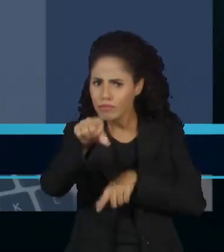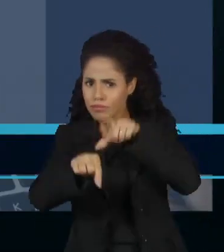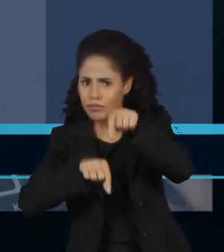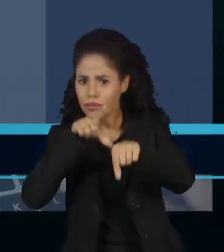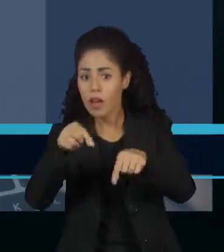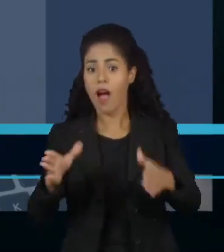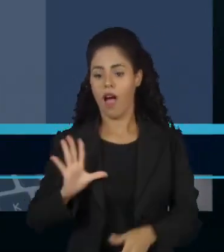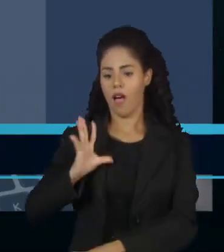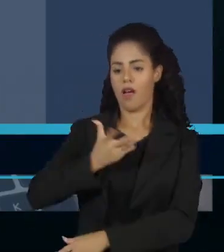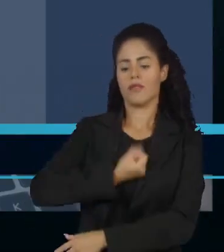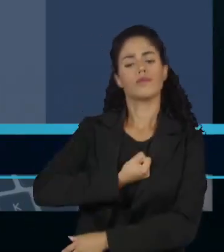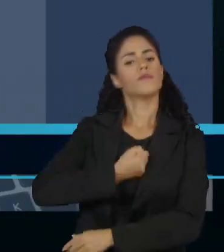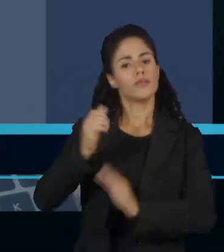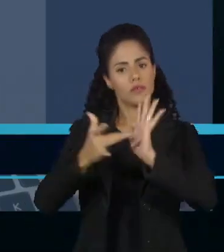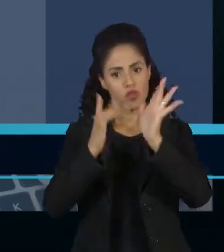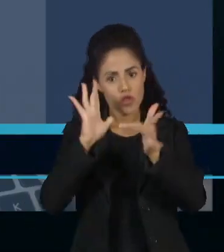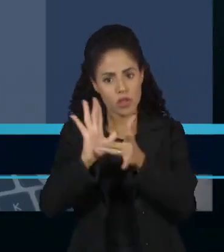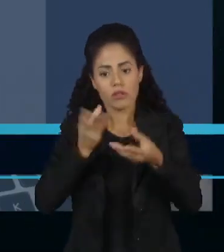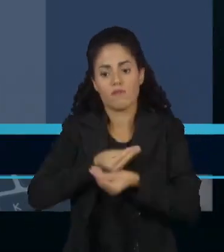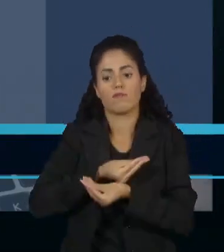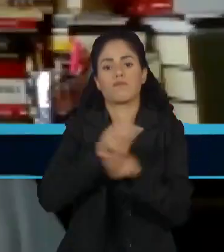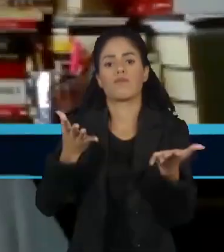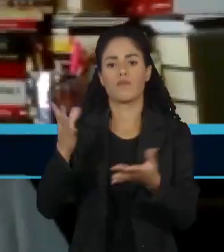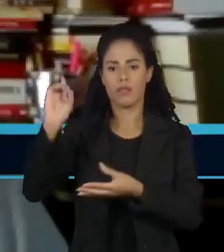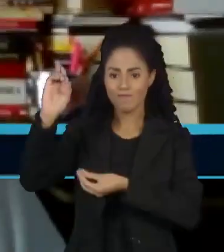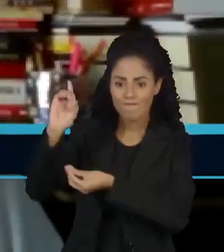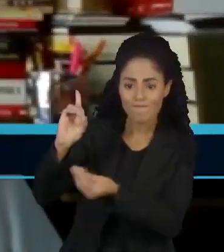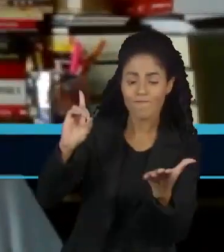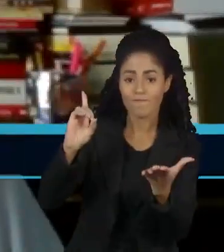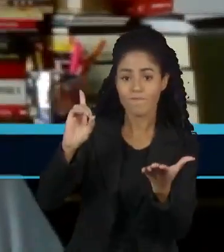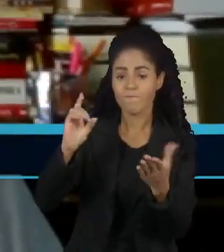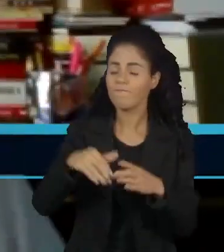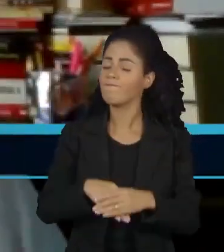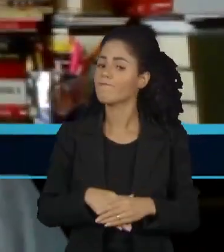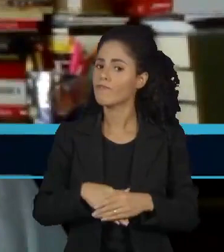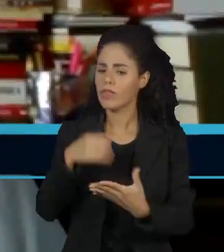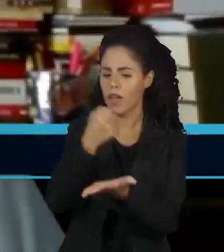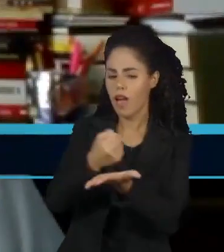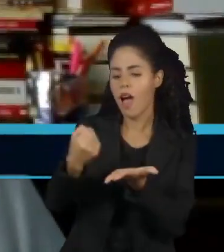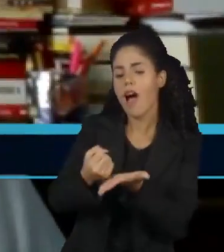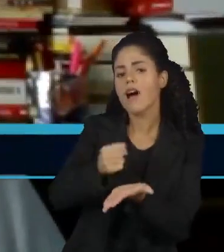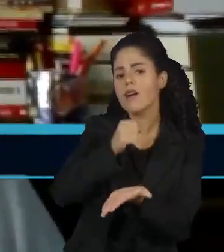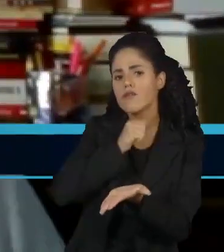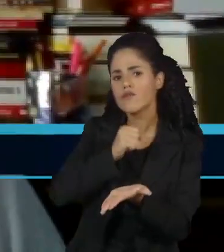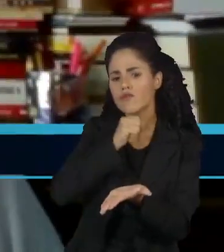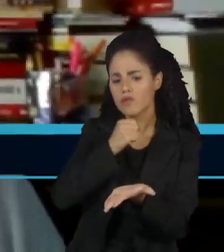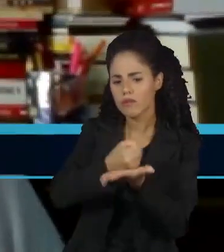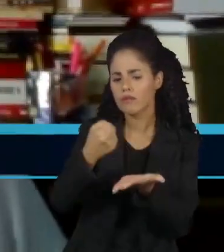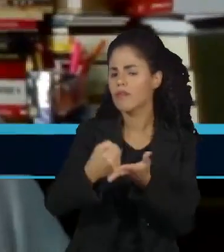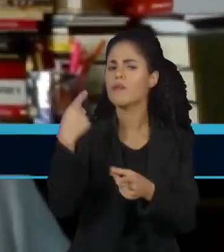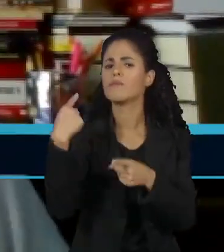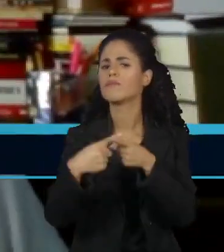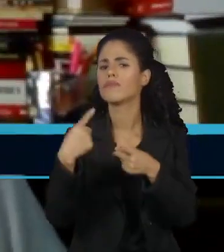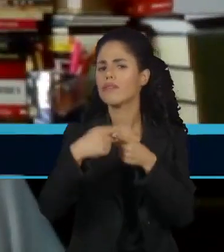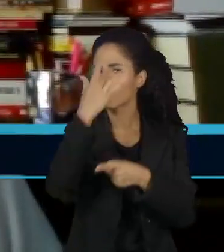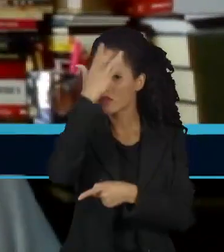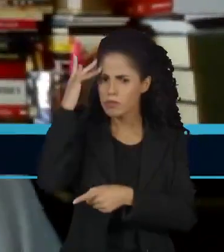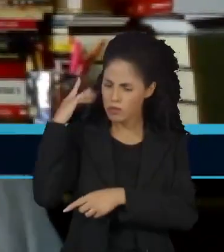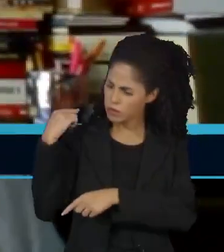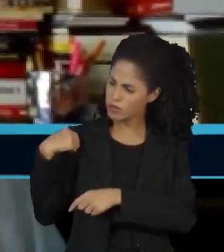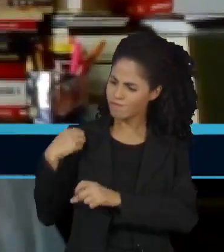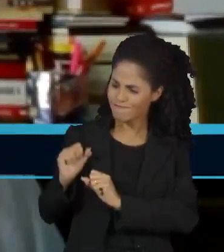que a salvação de Deus seria oferecida a todos. Por que o Antigo Testamento e por que as pessoas defendem